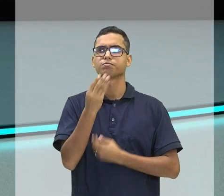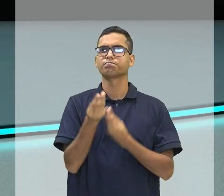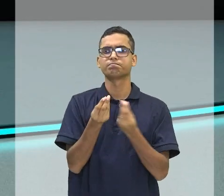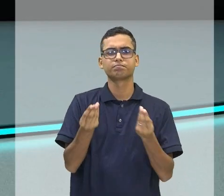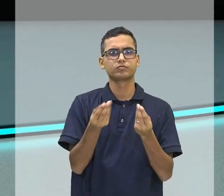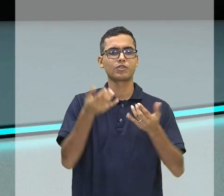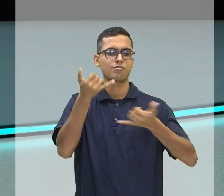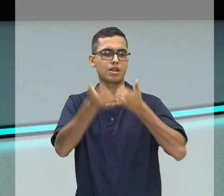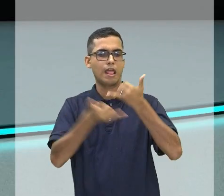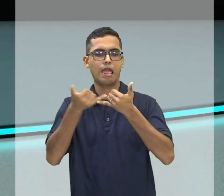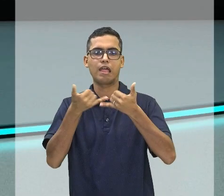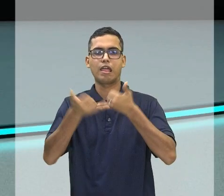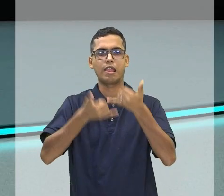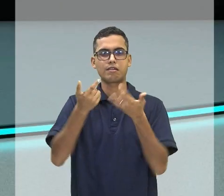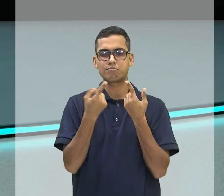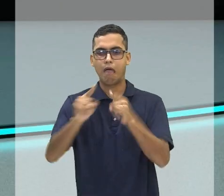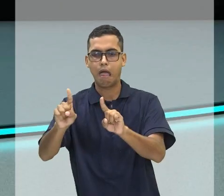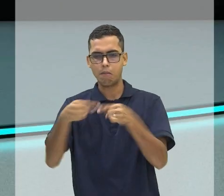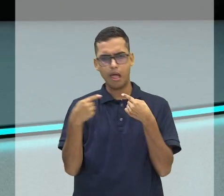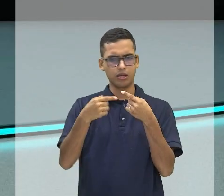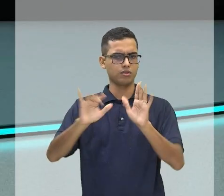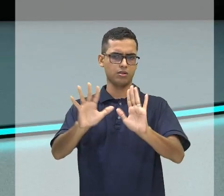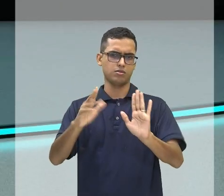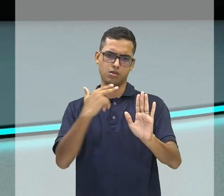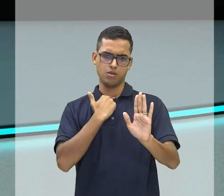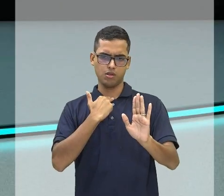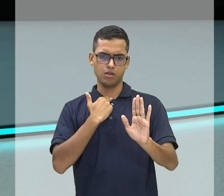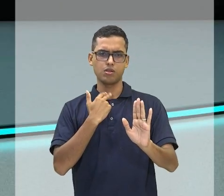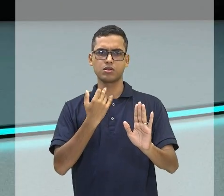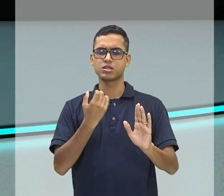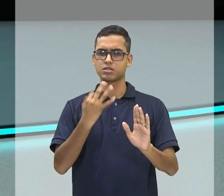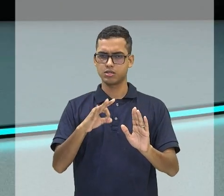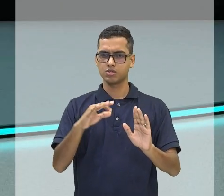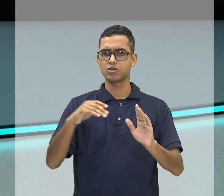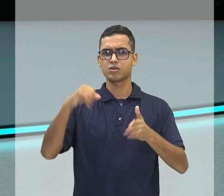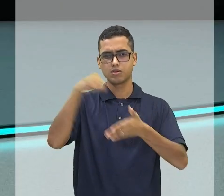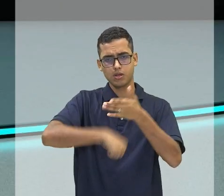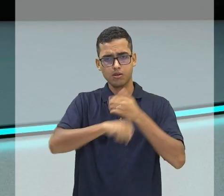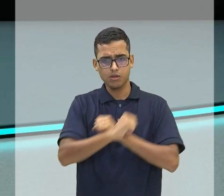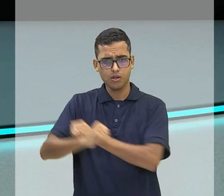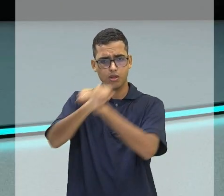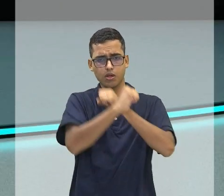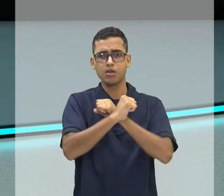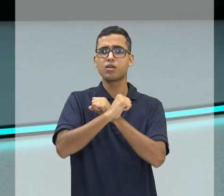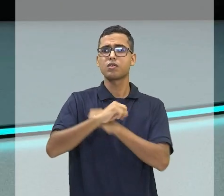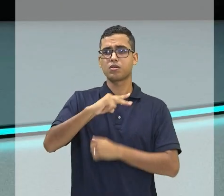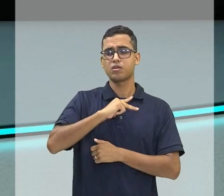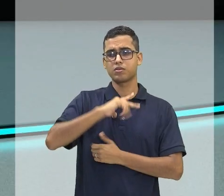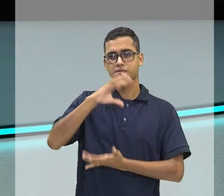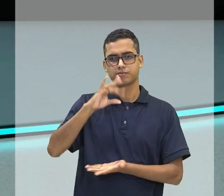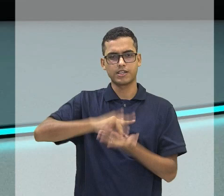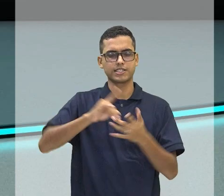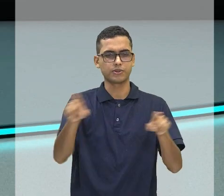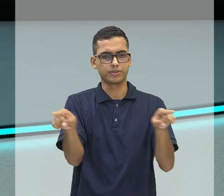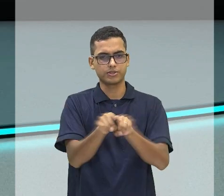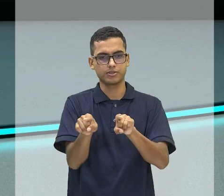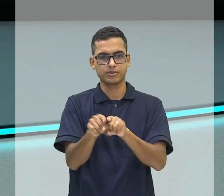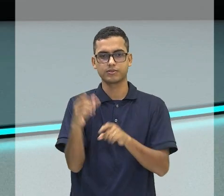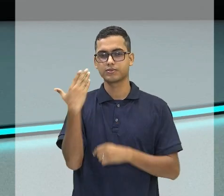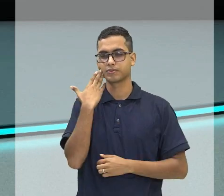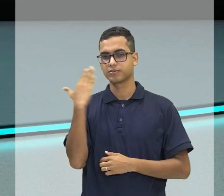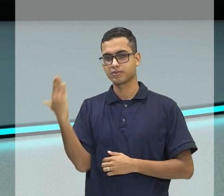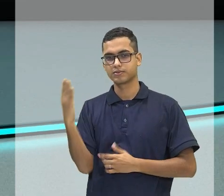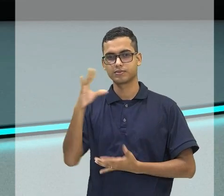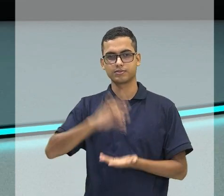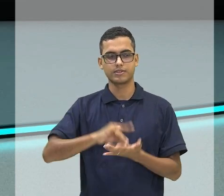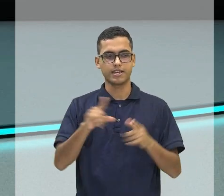de brincadeira, tá bom? Então, essa defesa pessoal, o karatê enquanto defesa pessoal é realmente para